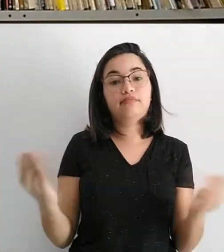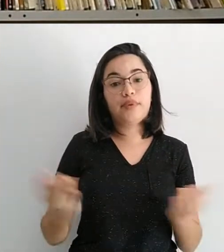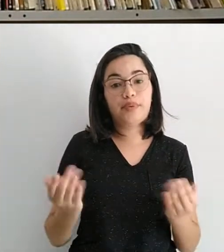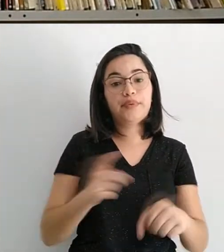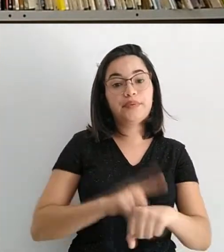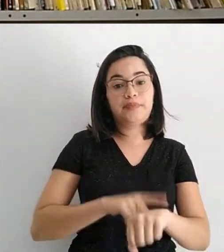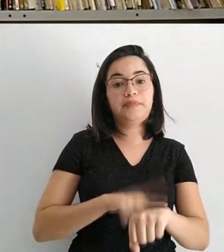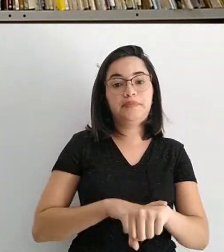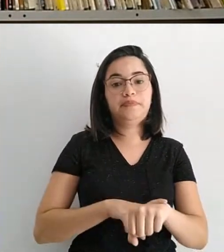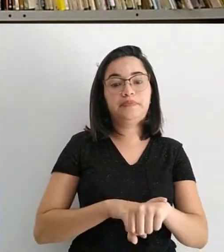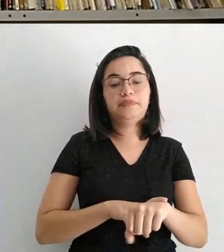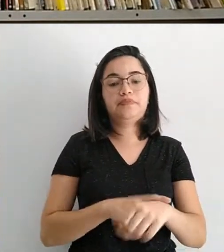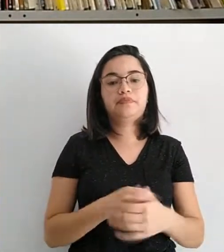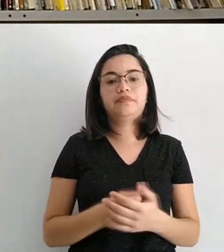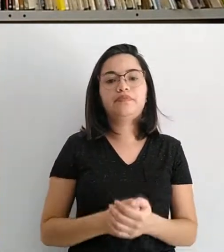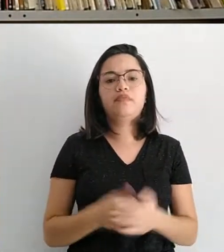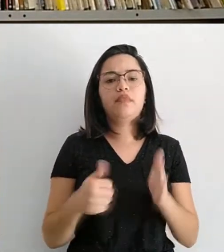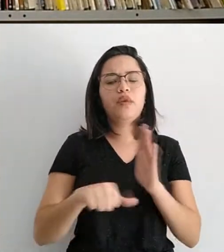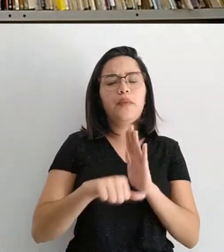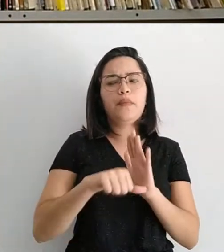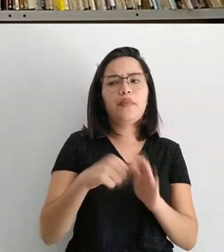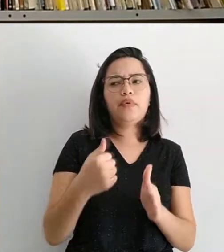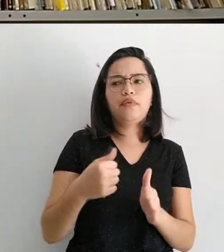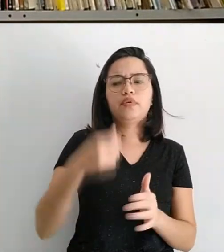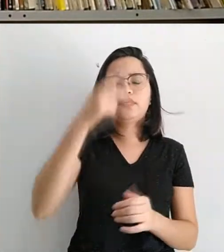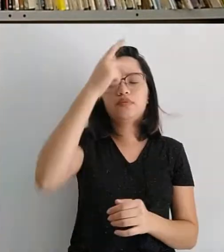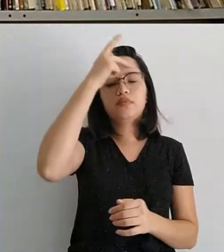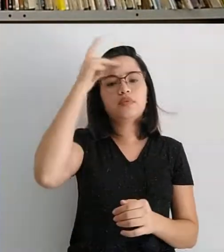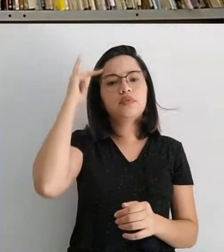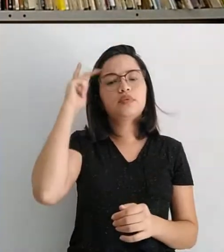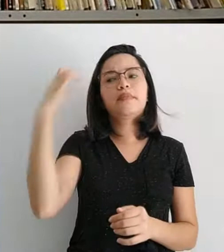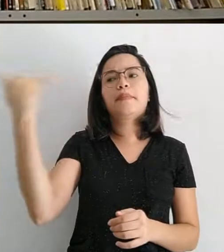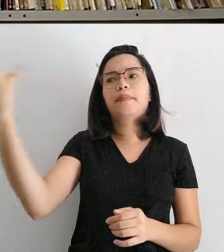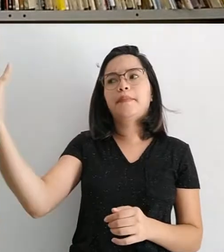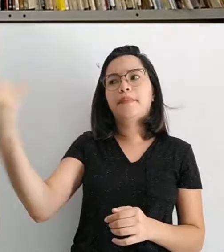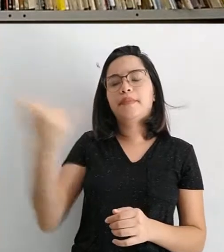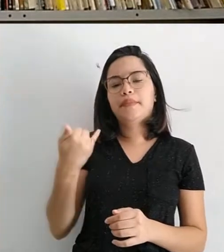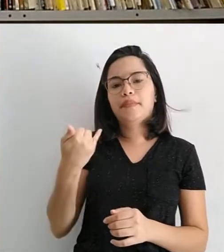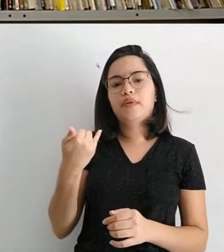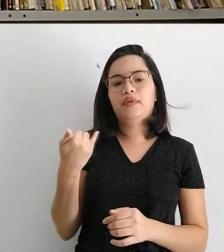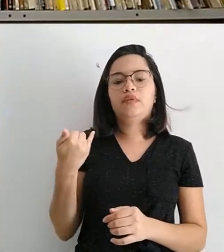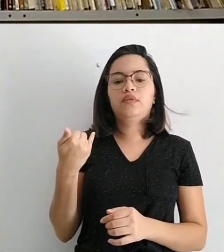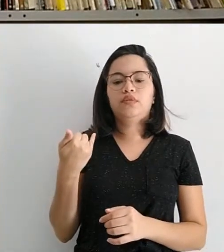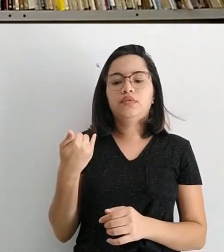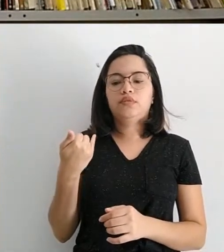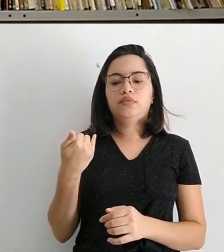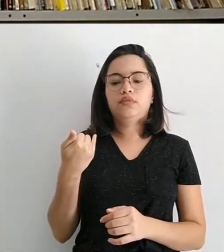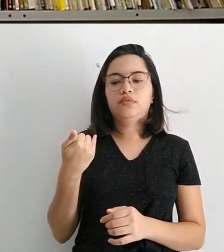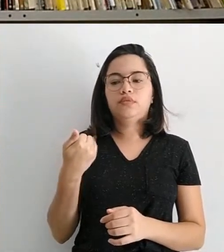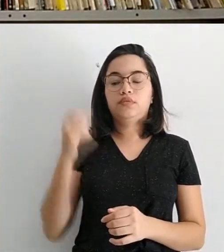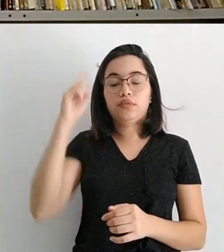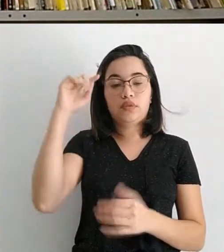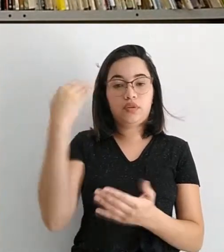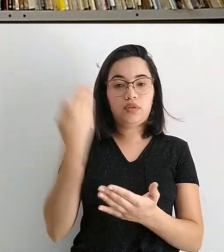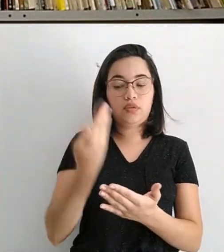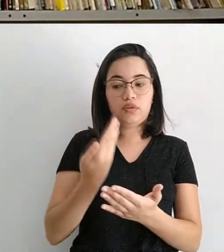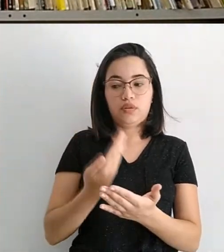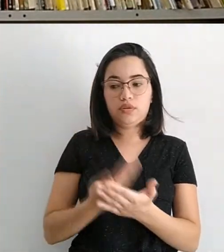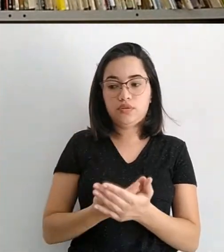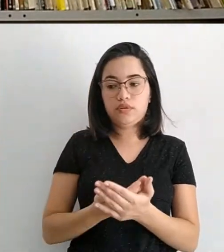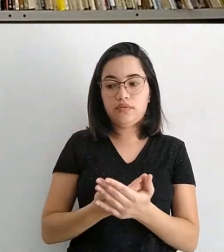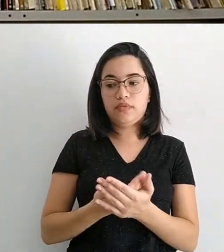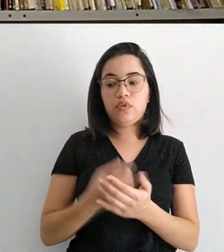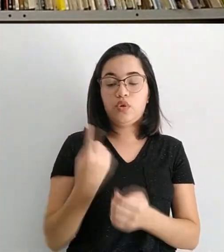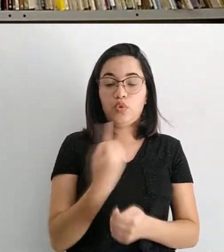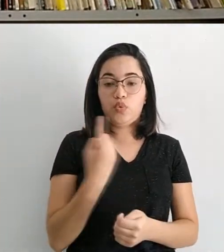nesse momento. Uma vez uma pessoa me disse que ela acreditava que